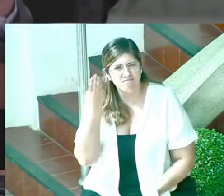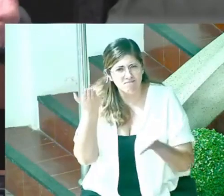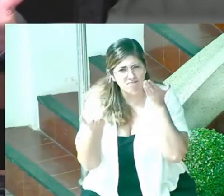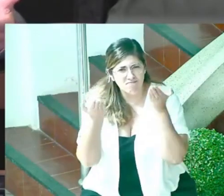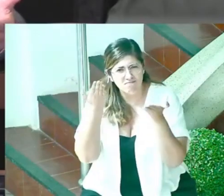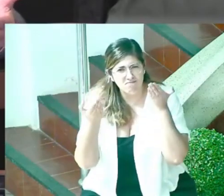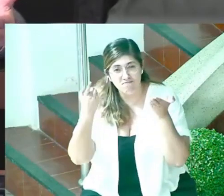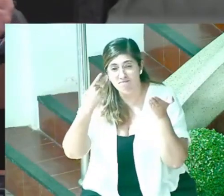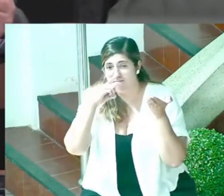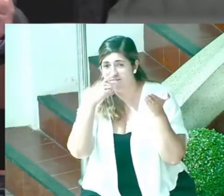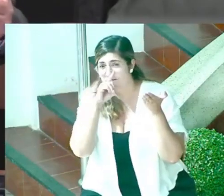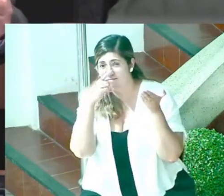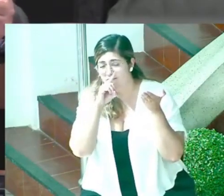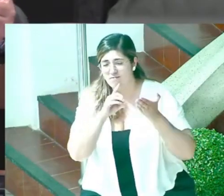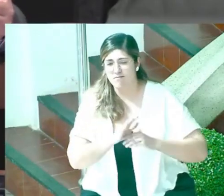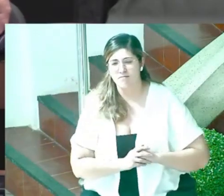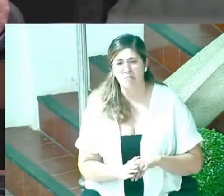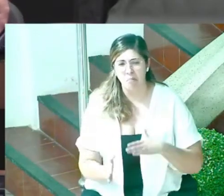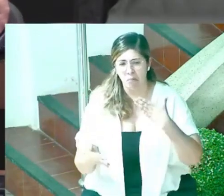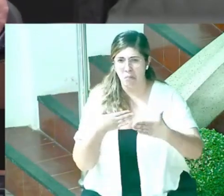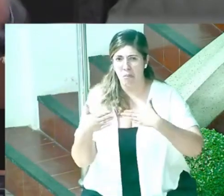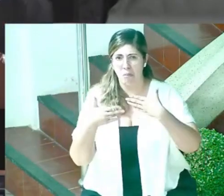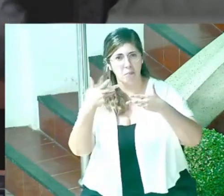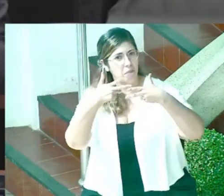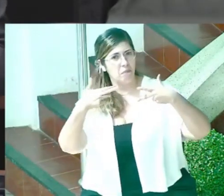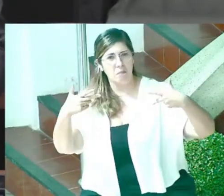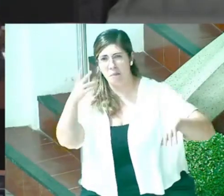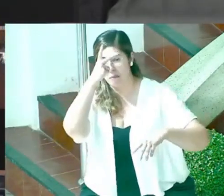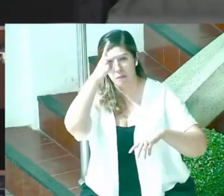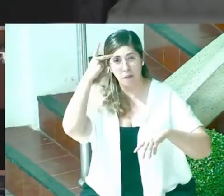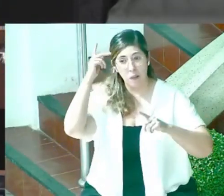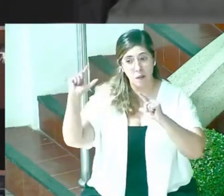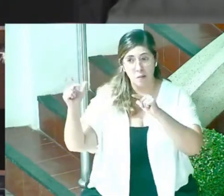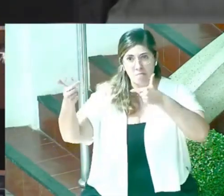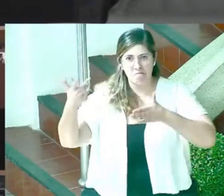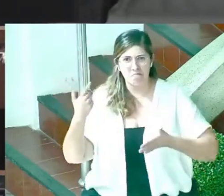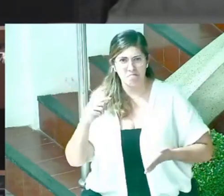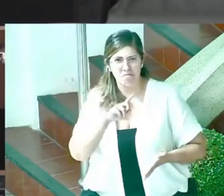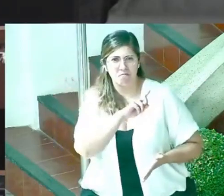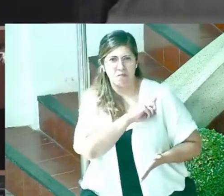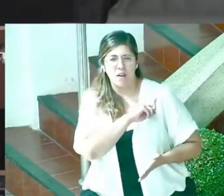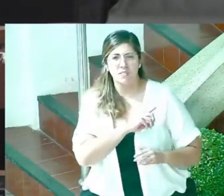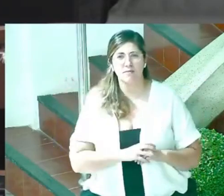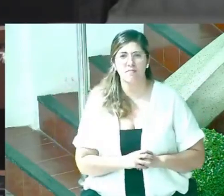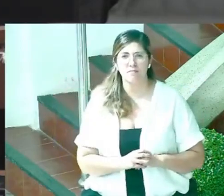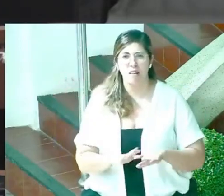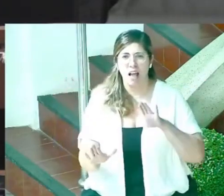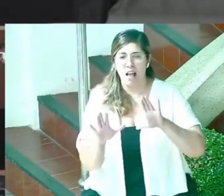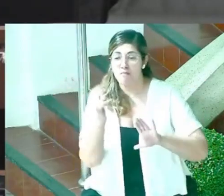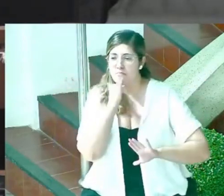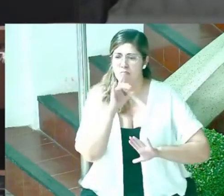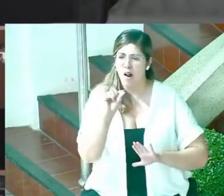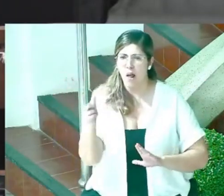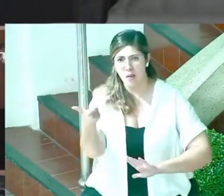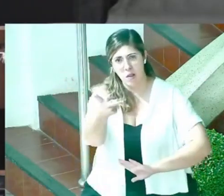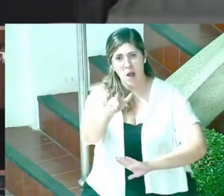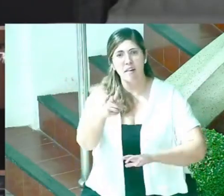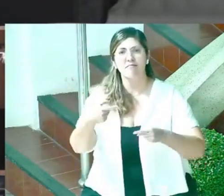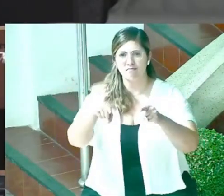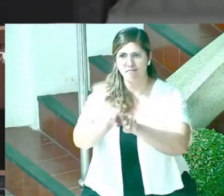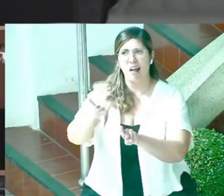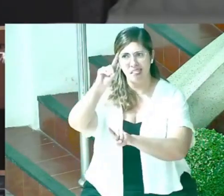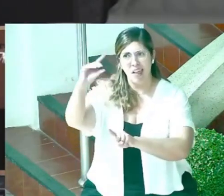Este é o primeiro ensino da oração do Pai Nosso. Uma oração centrada em Deus. Somente depois disso,